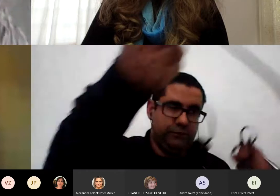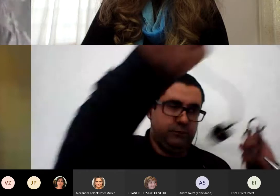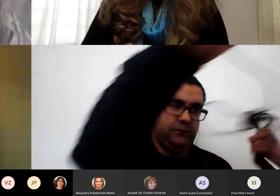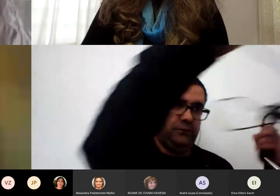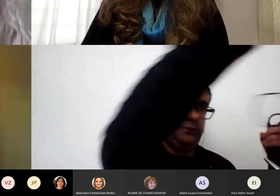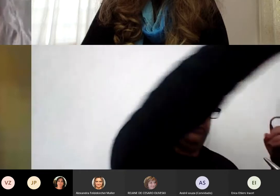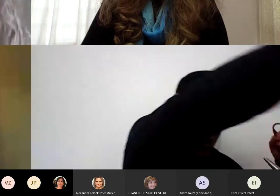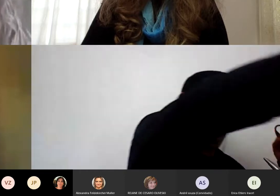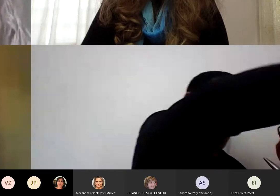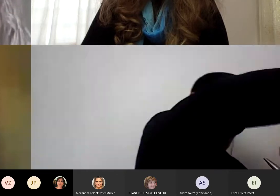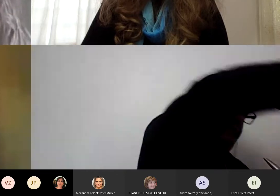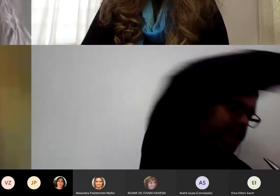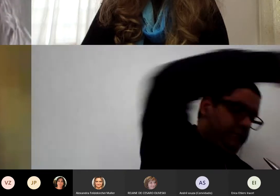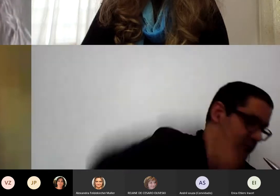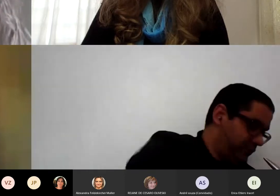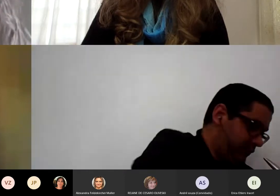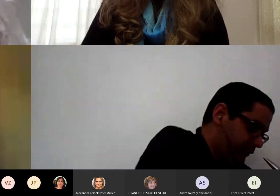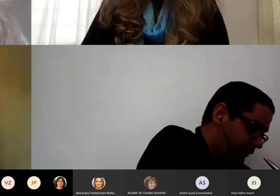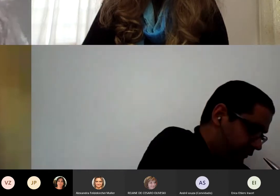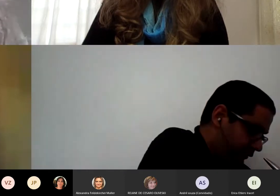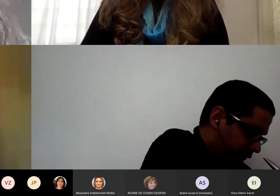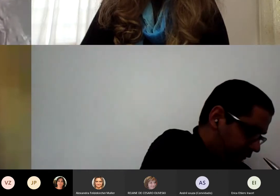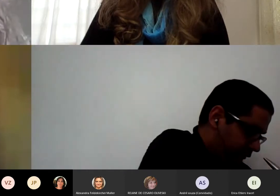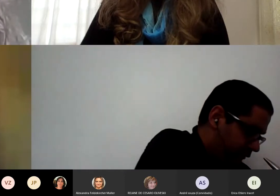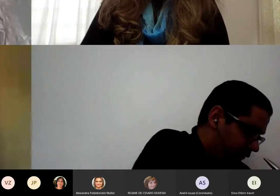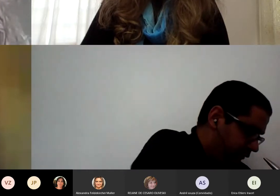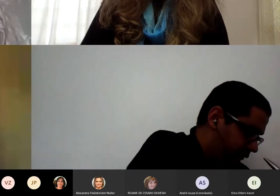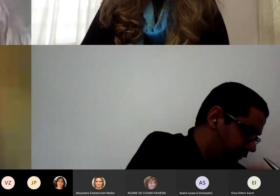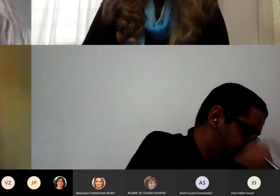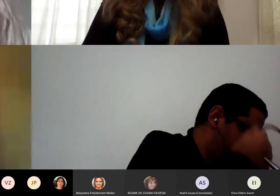influídos. Isso. E tudo